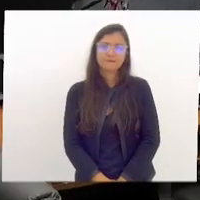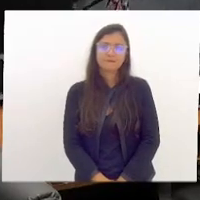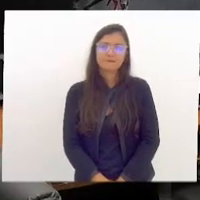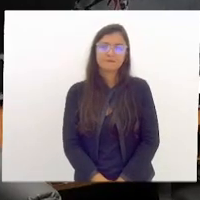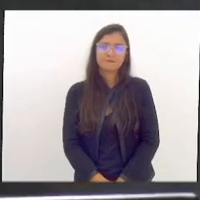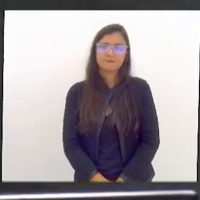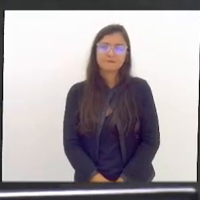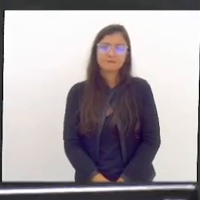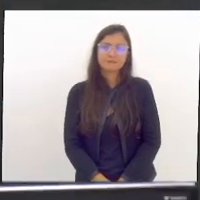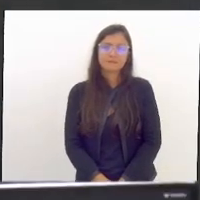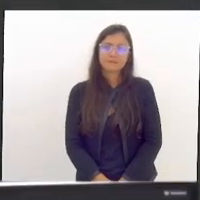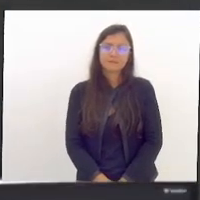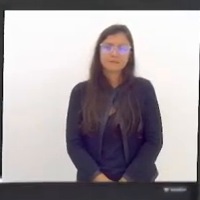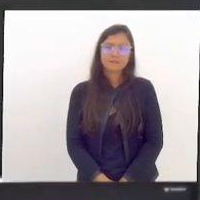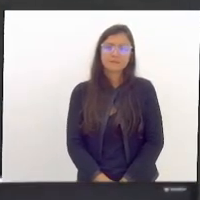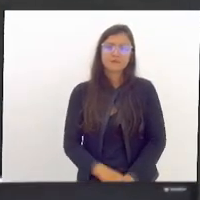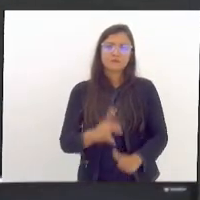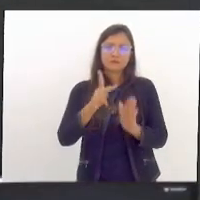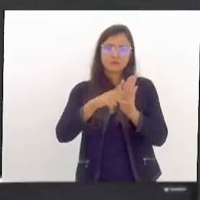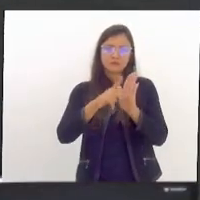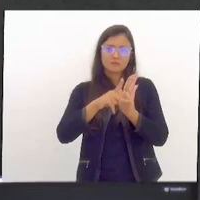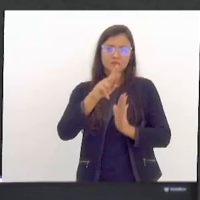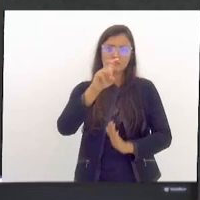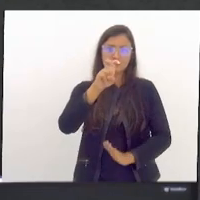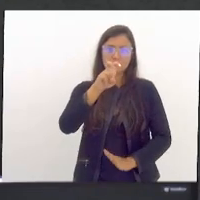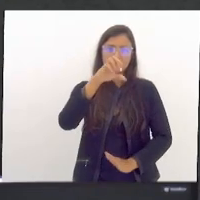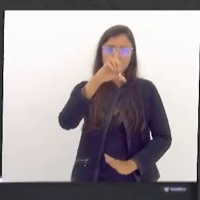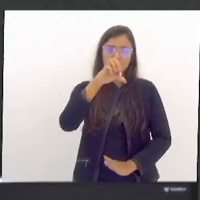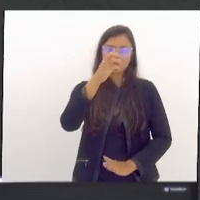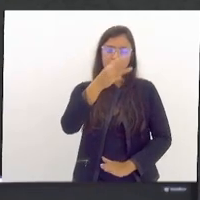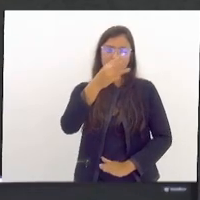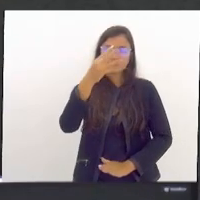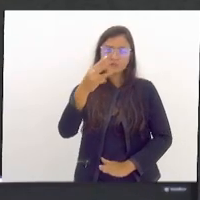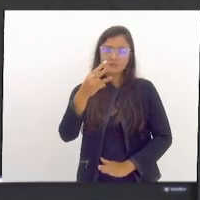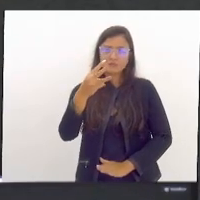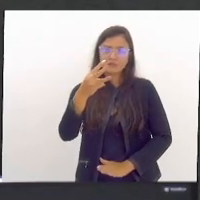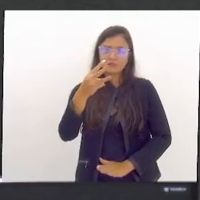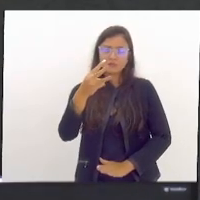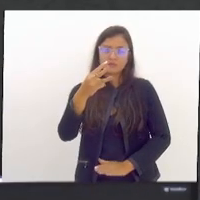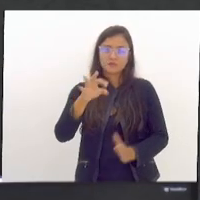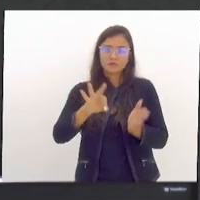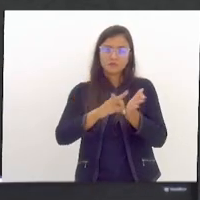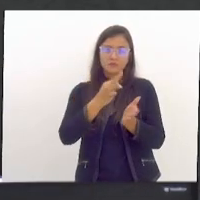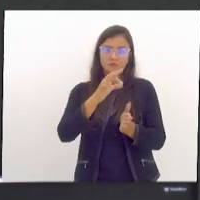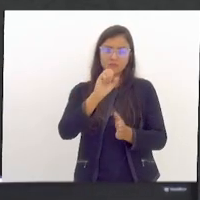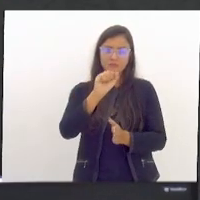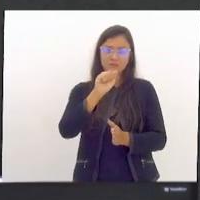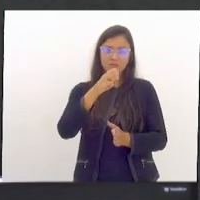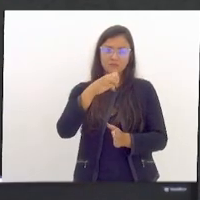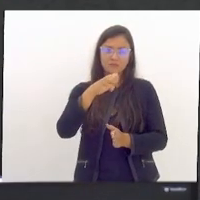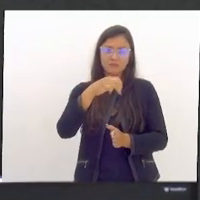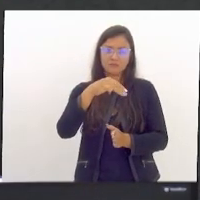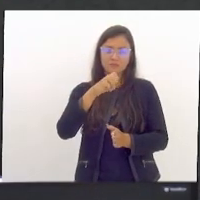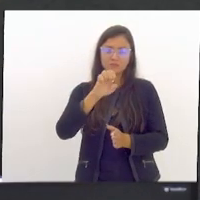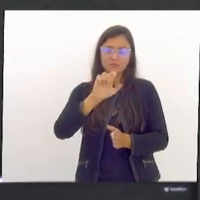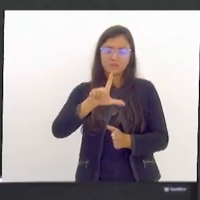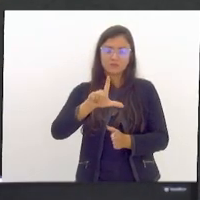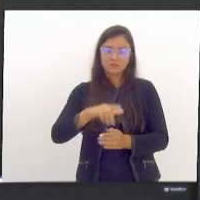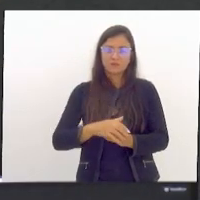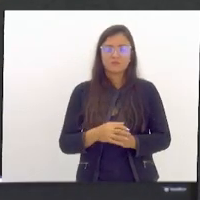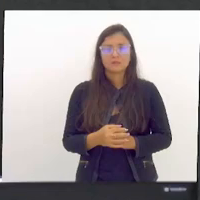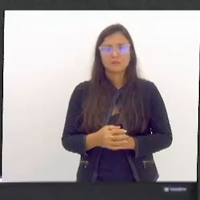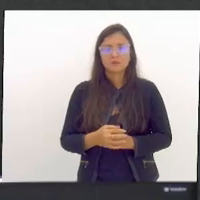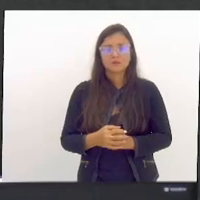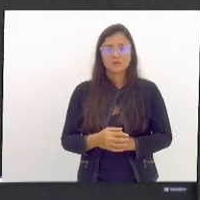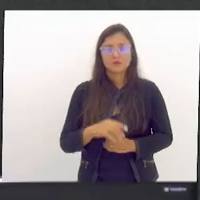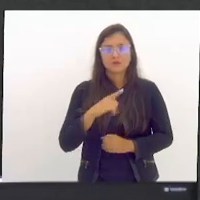Presidente, trata-se do projeto 5933, né, de autoria do deputado Samuel Malafaia, que institui